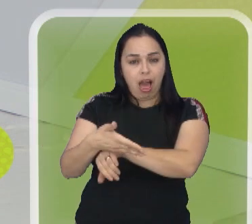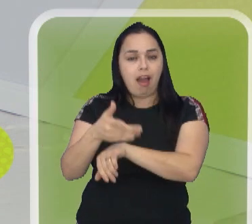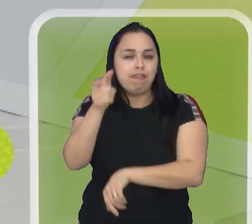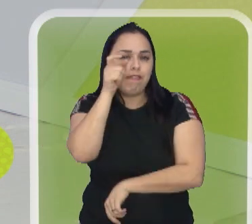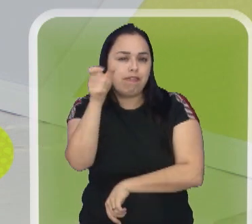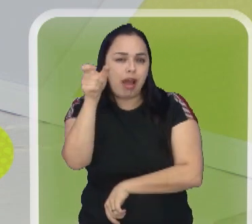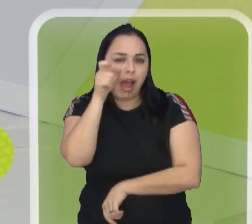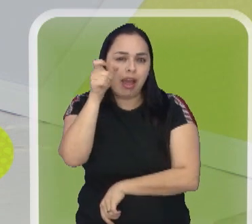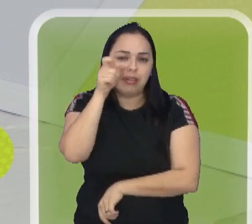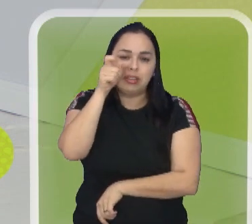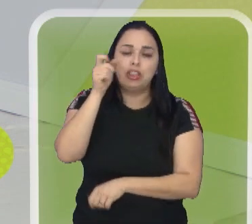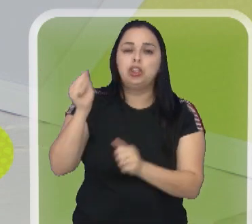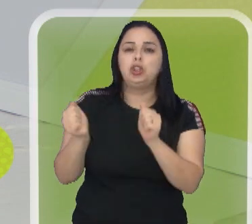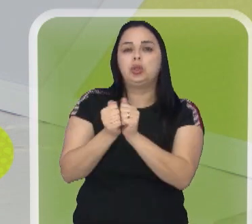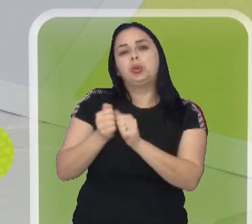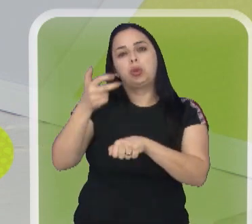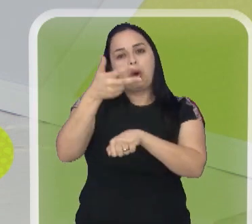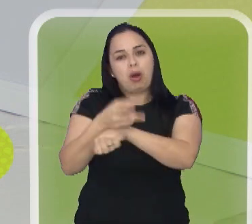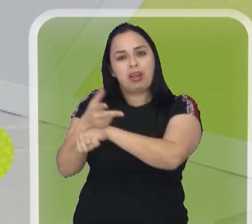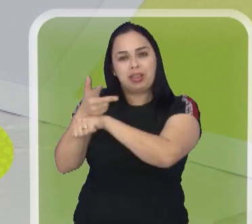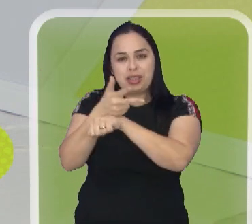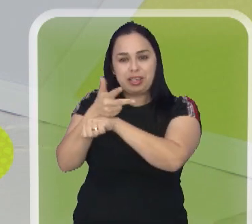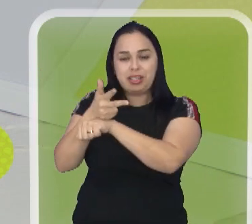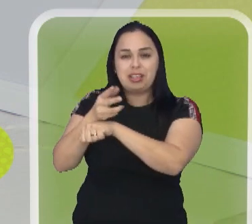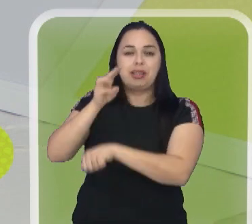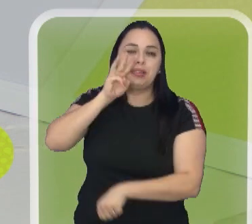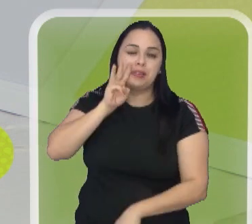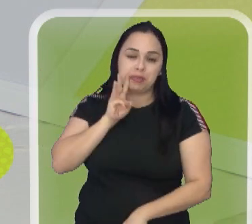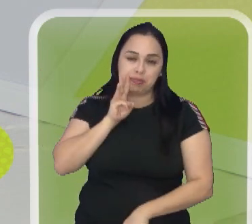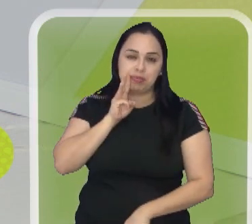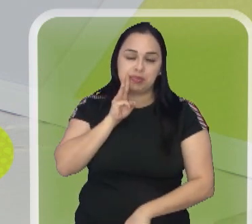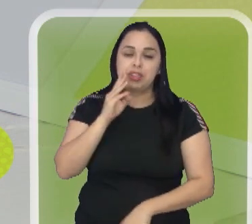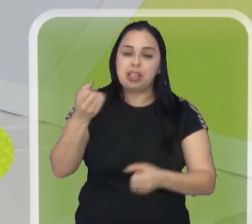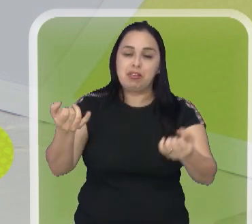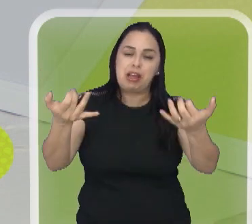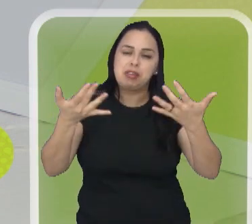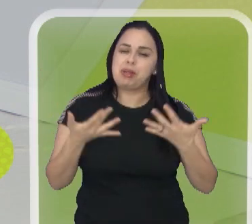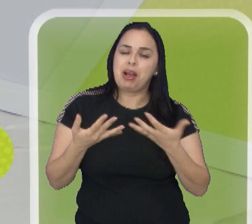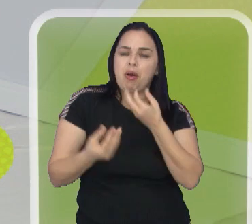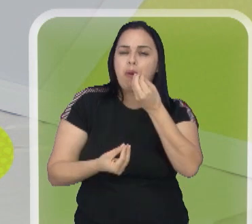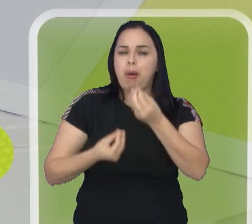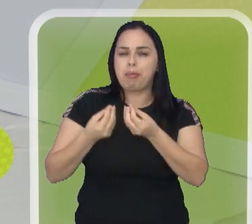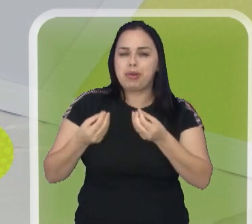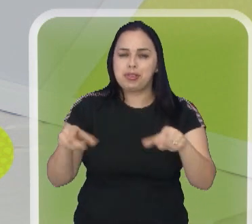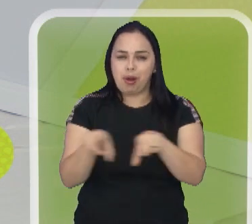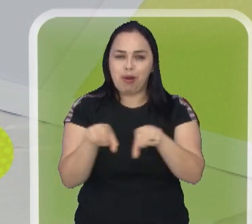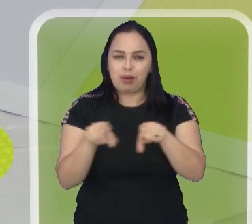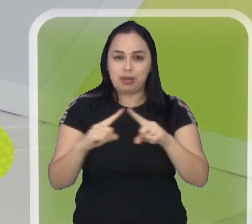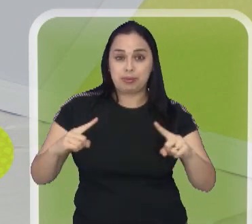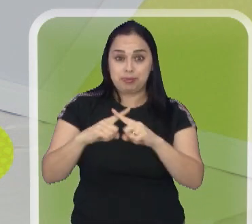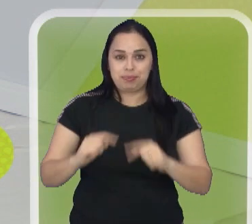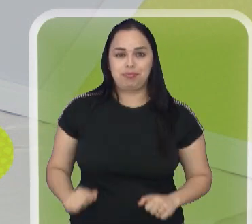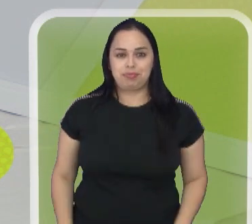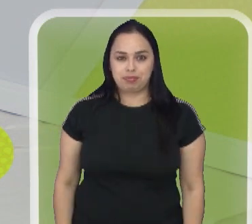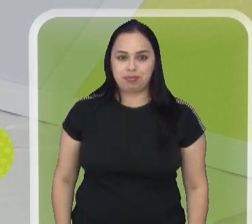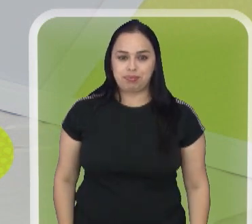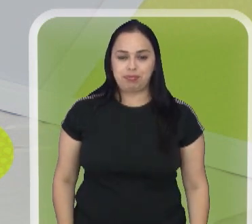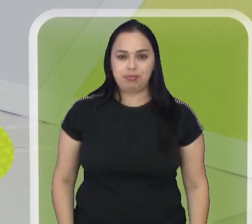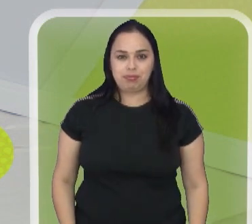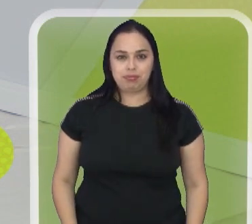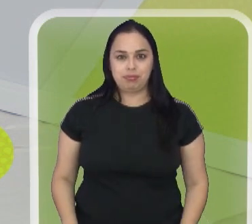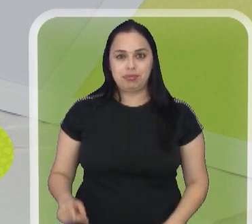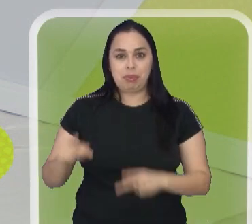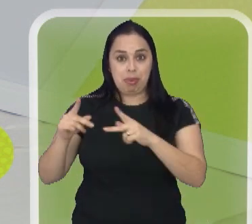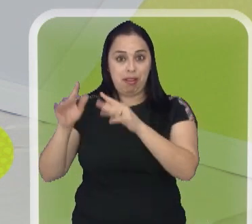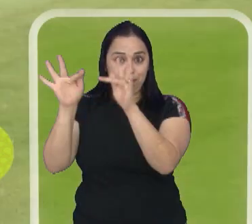o nosso querido Bruno, com o cinegrafista William Almeida, e eles contam para você como foi o jogo. Solta, Matheus! Desportivo